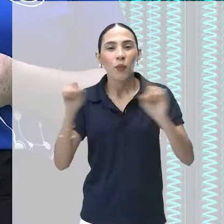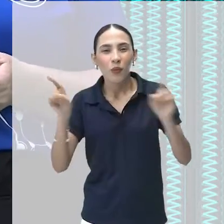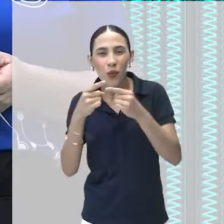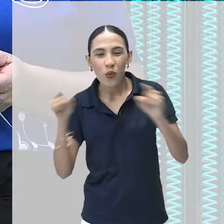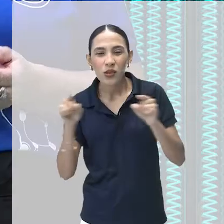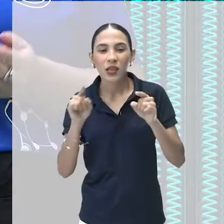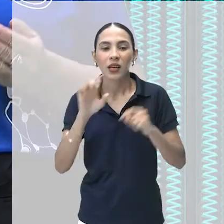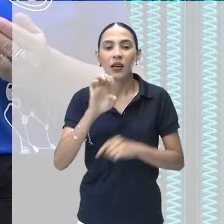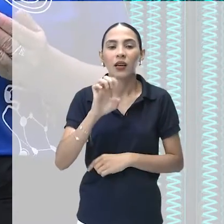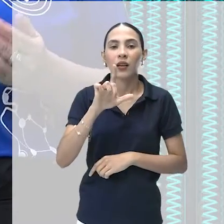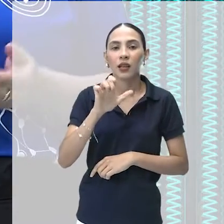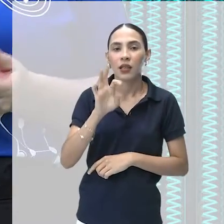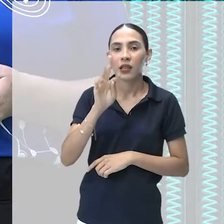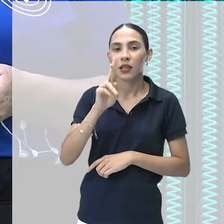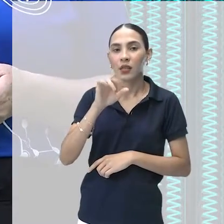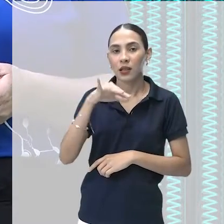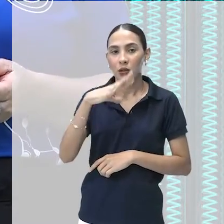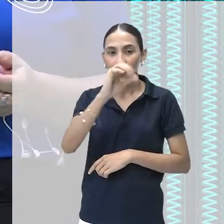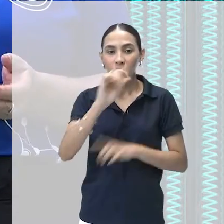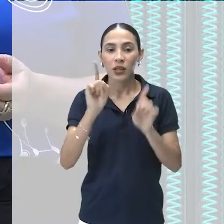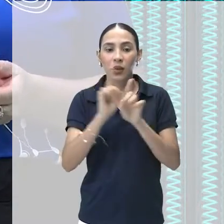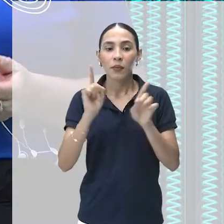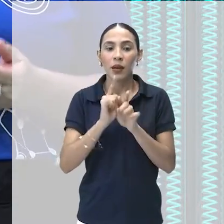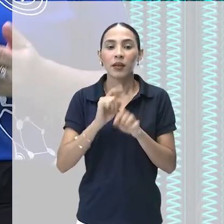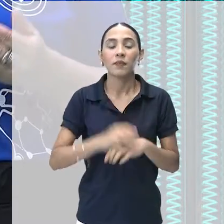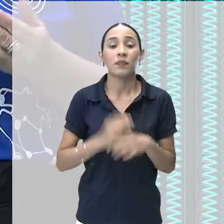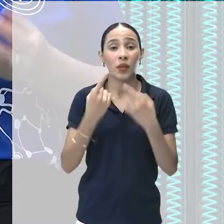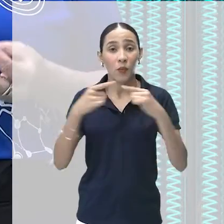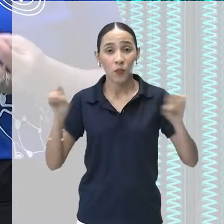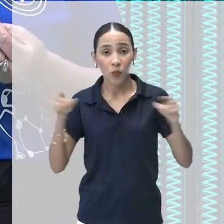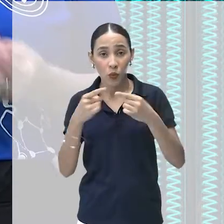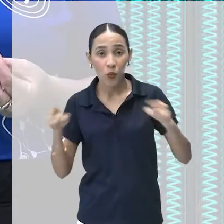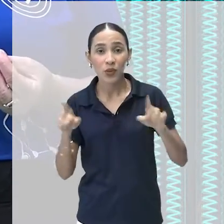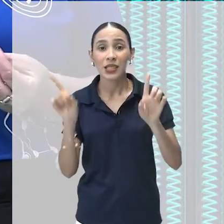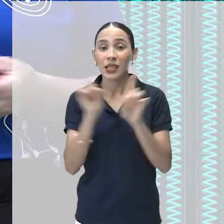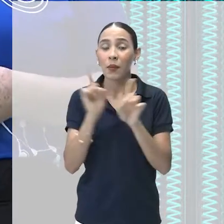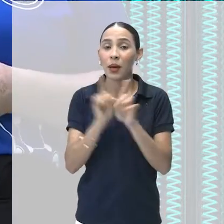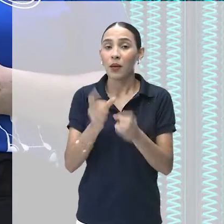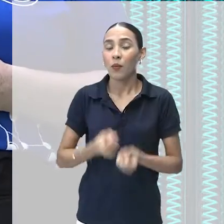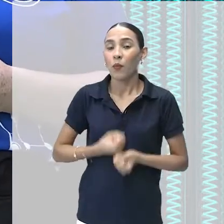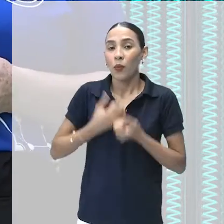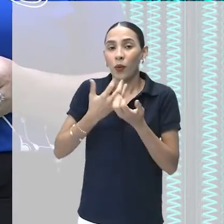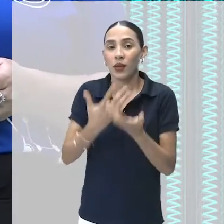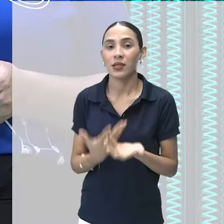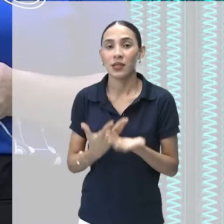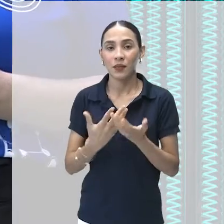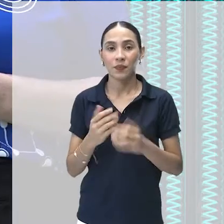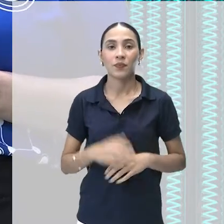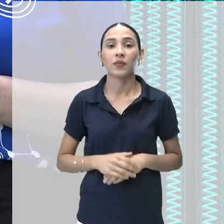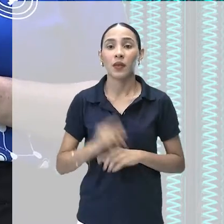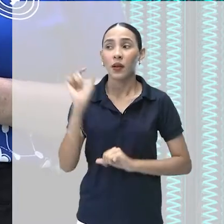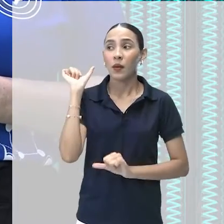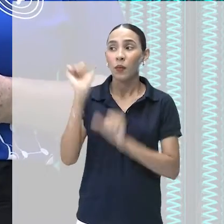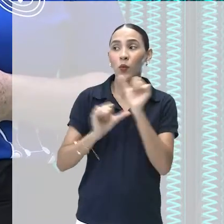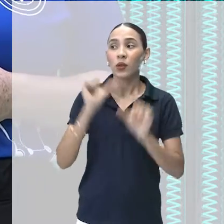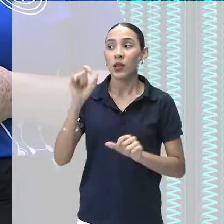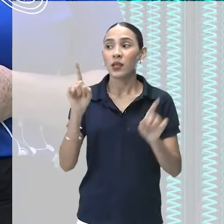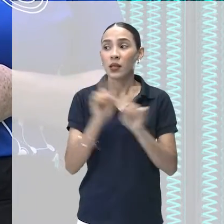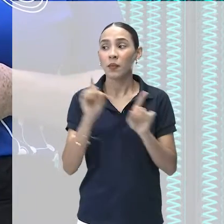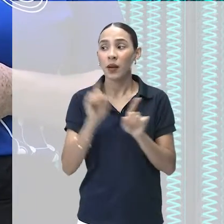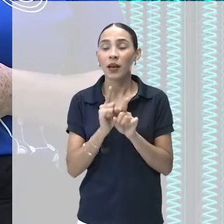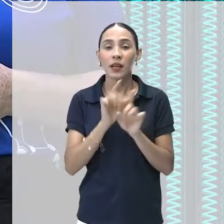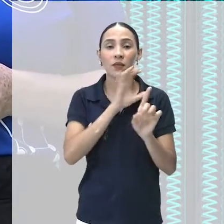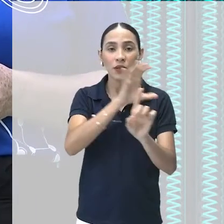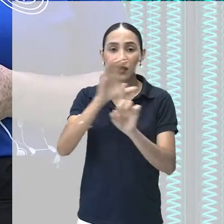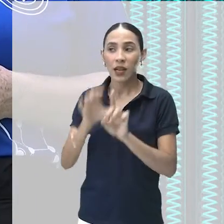eletrônicos e elementos do concretismo na música e na poesia. Esse espírito de inovação